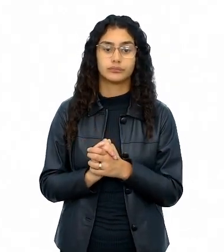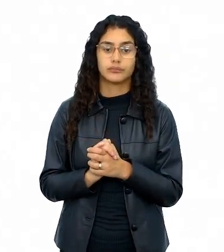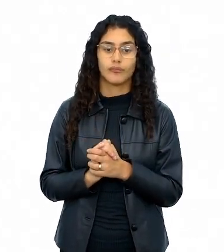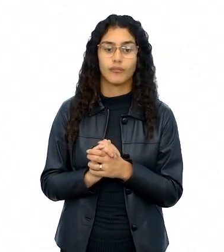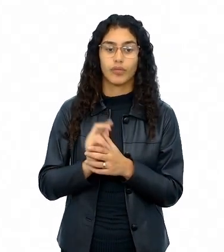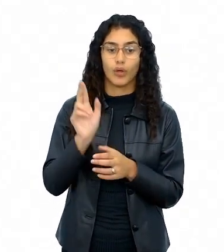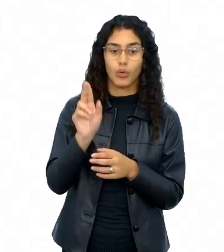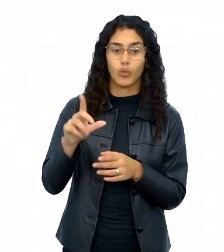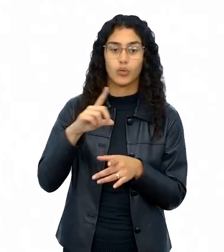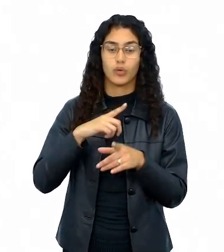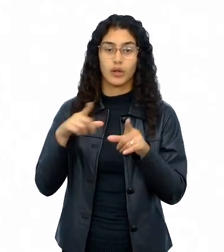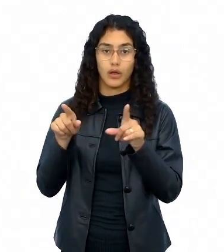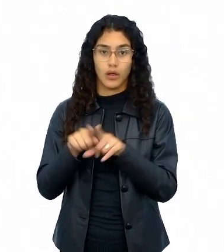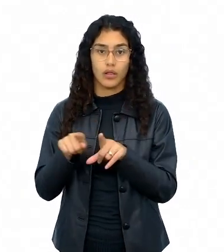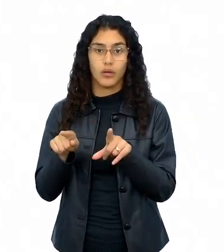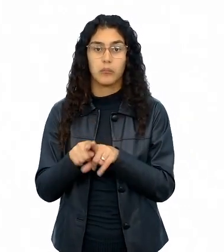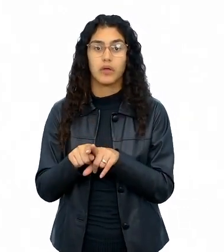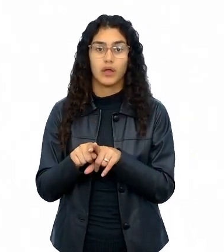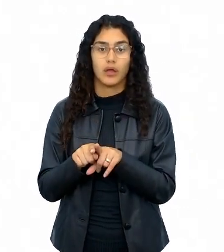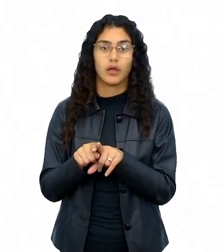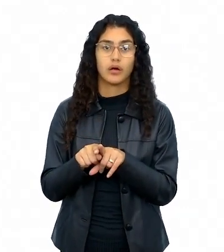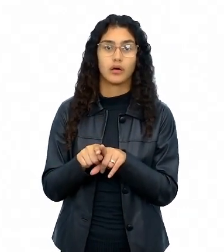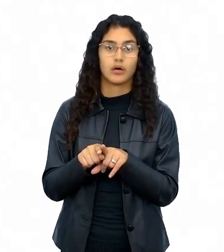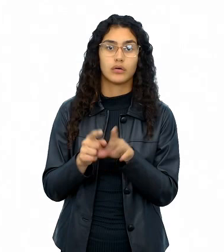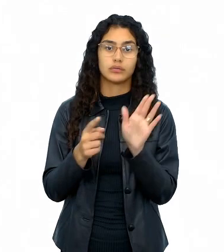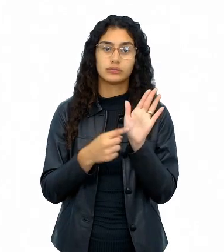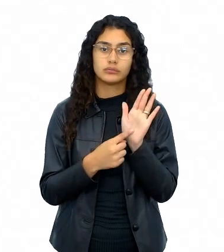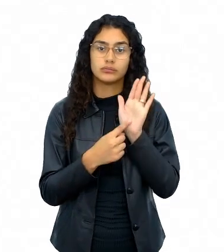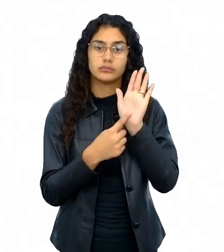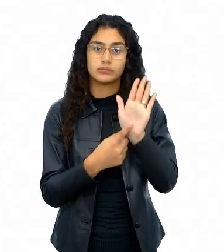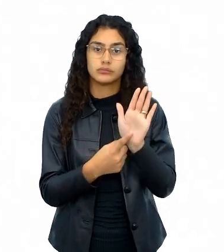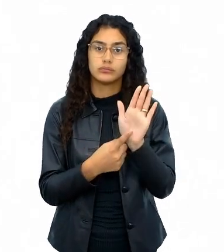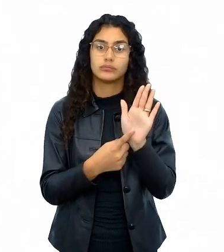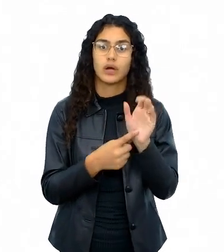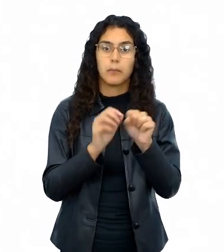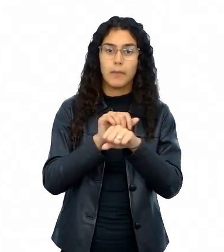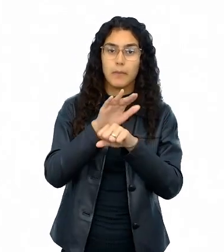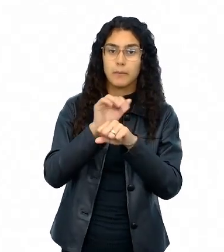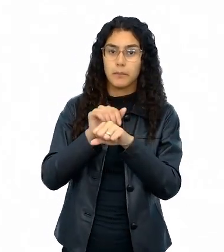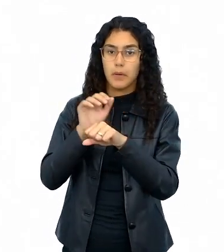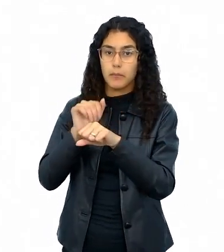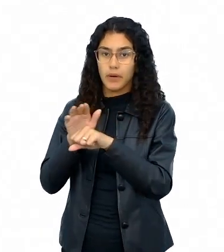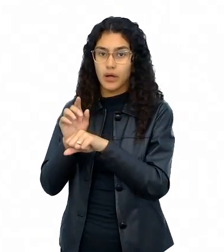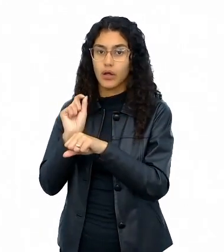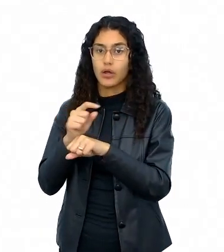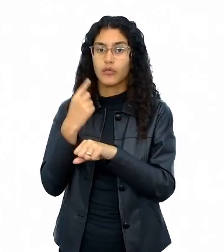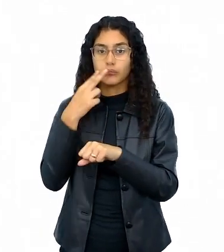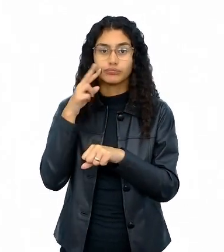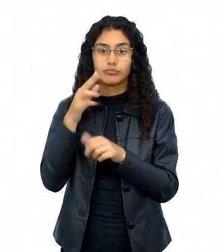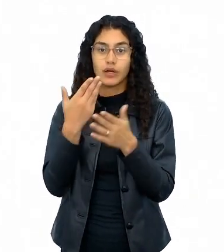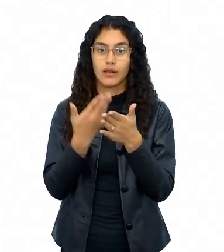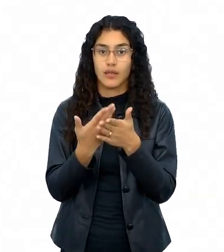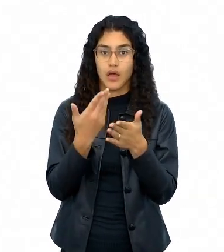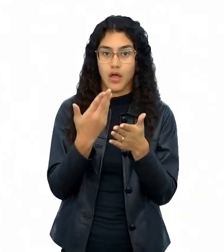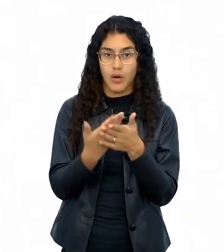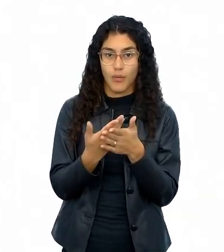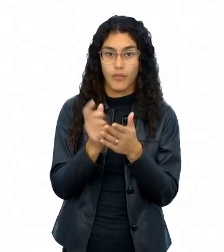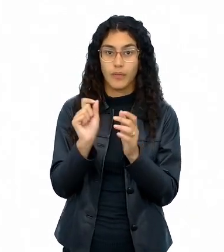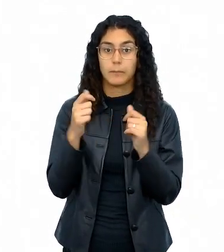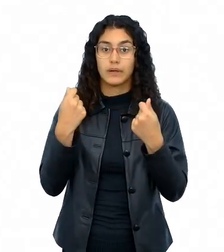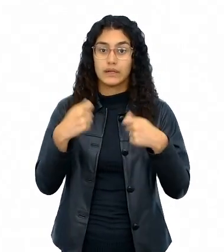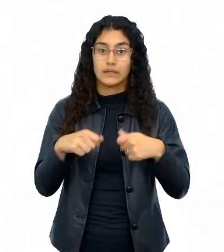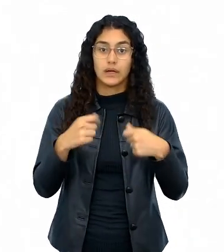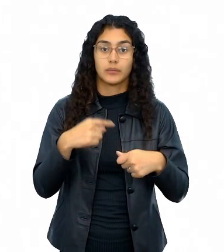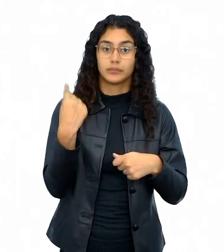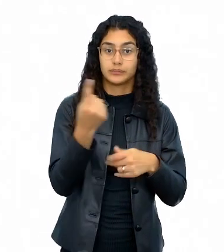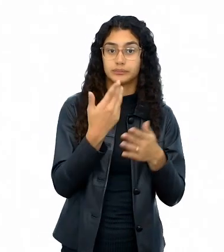função exponencial. Ele dá essas dicas aí. O que a gente vai ver na aula? O que vai precisar